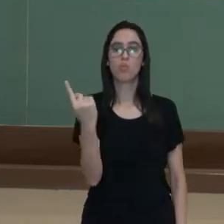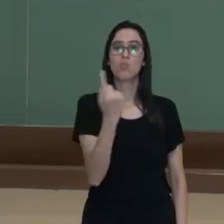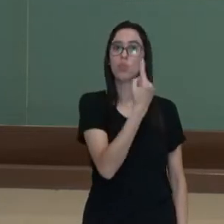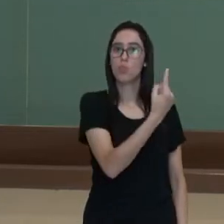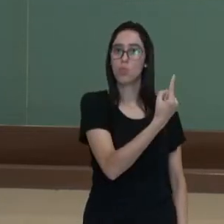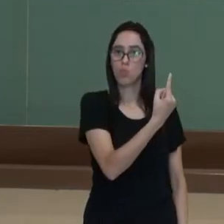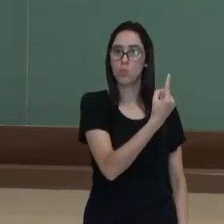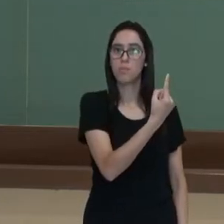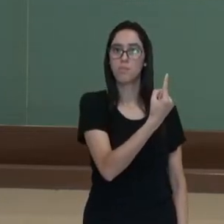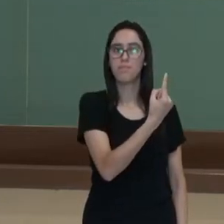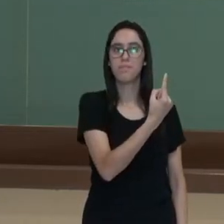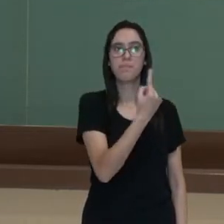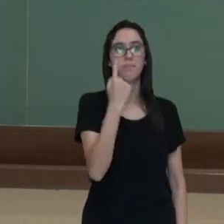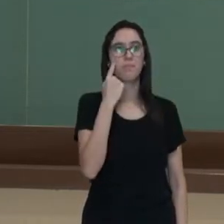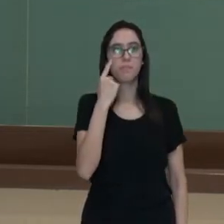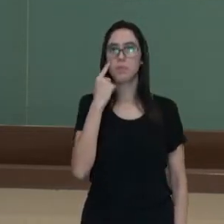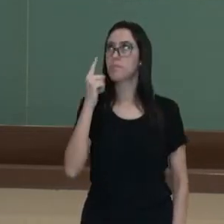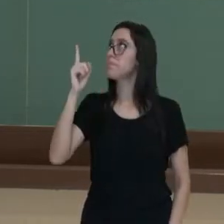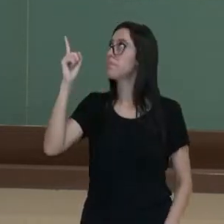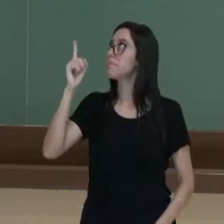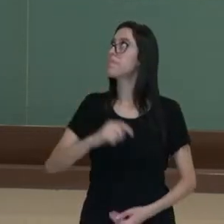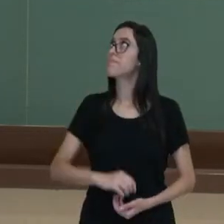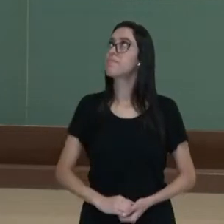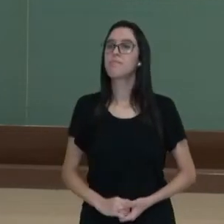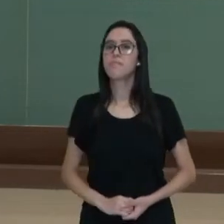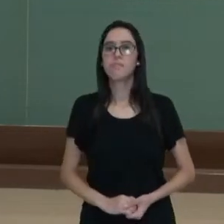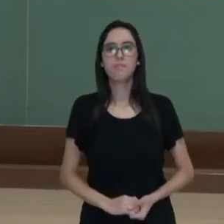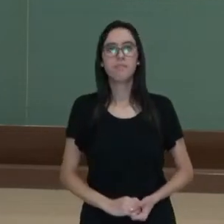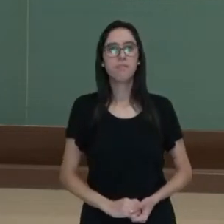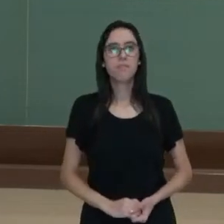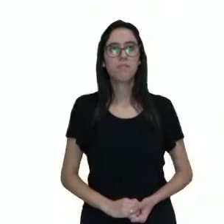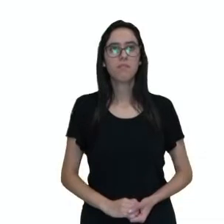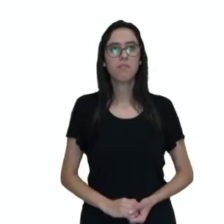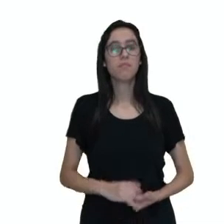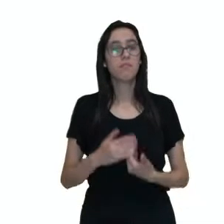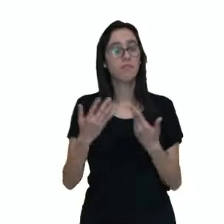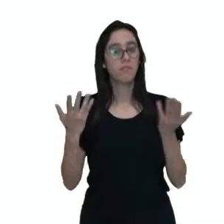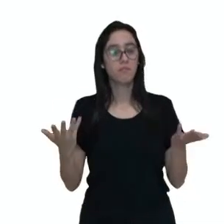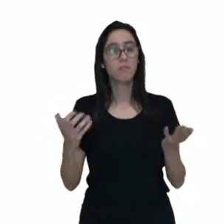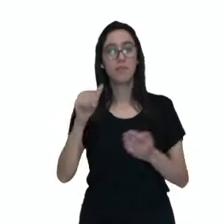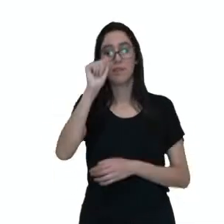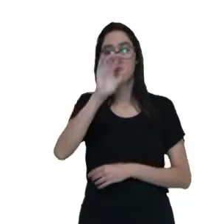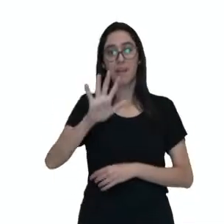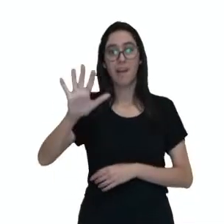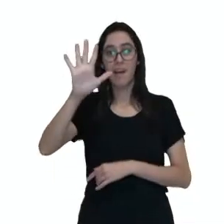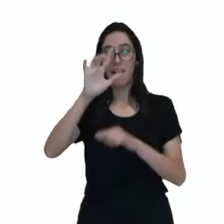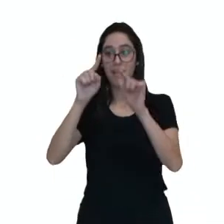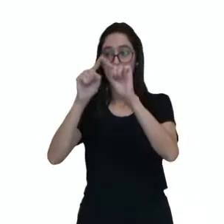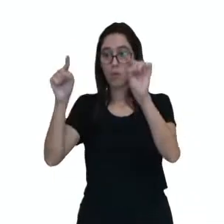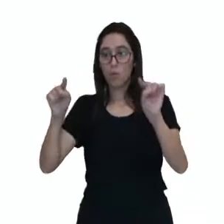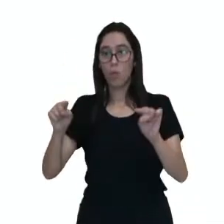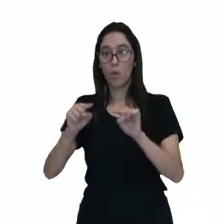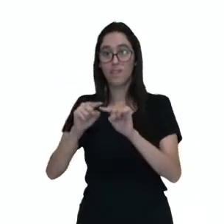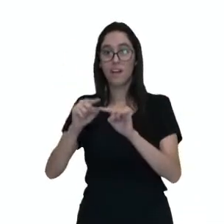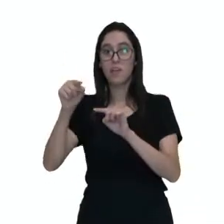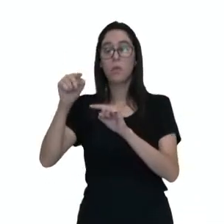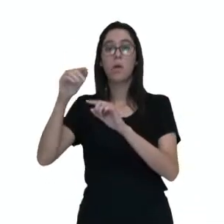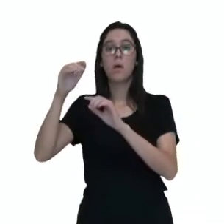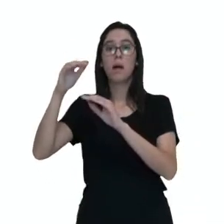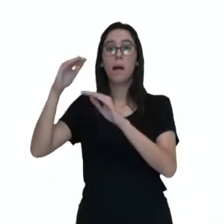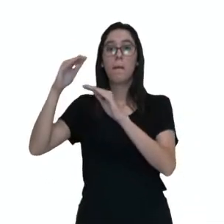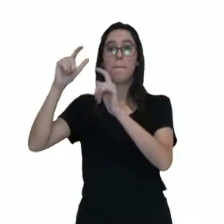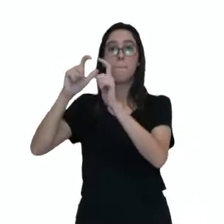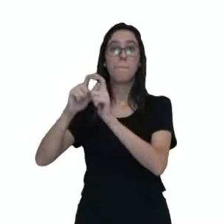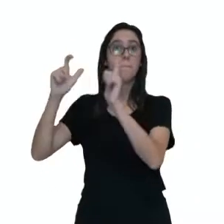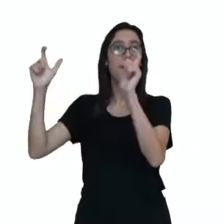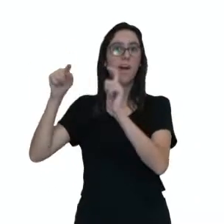igual a 2, ok? Então a área do quadrado maior, que vale 2,